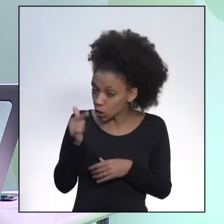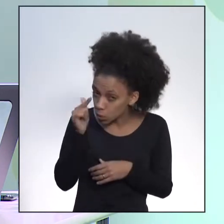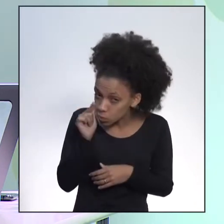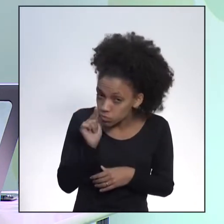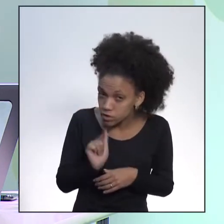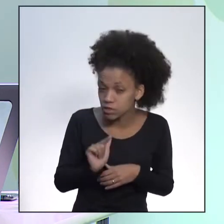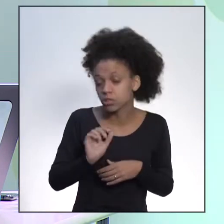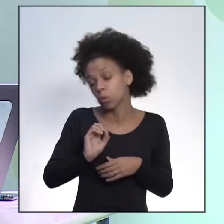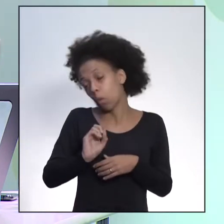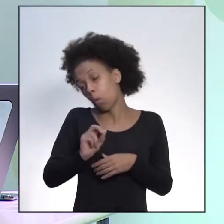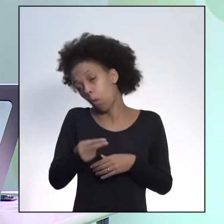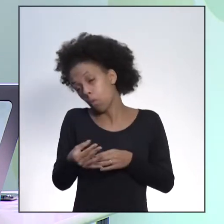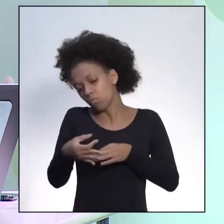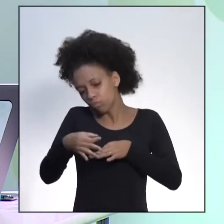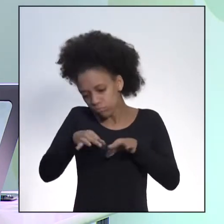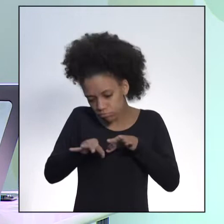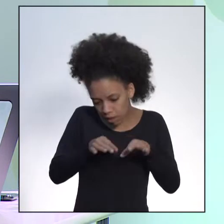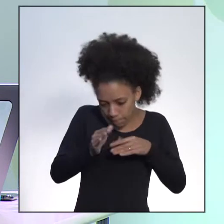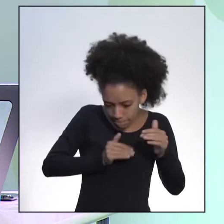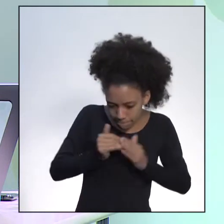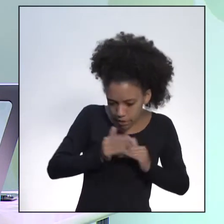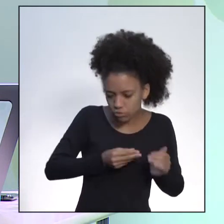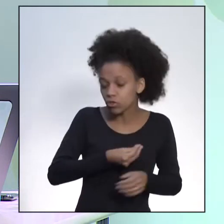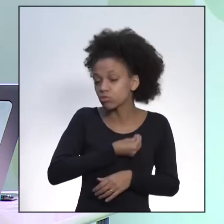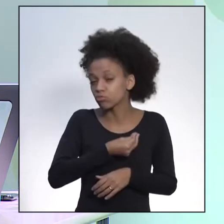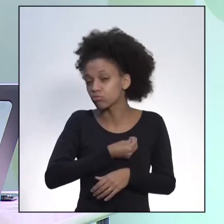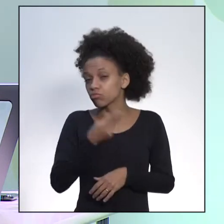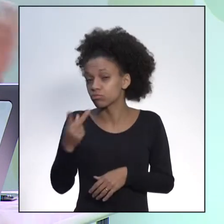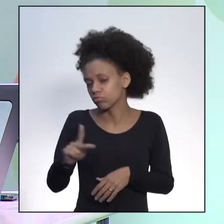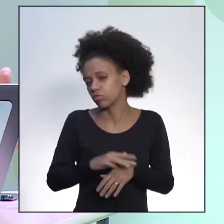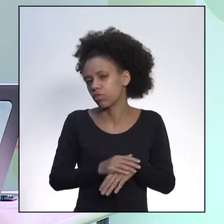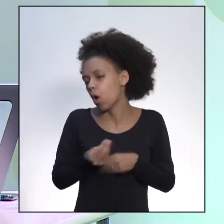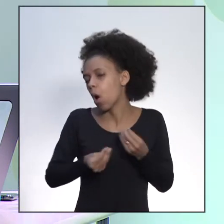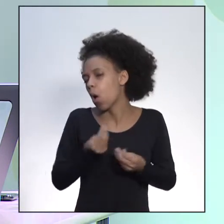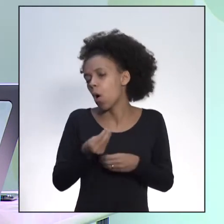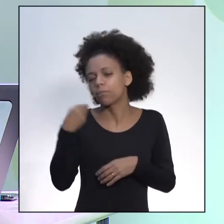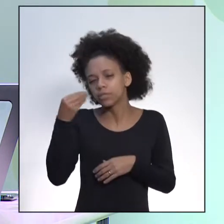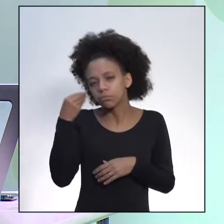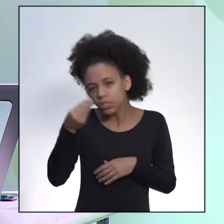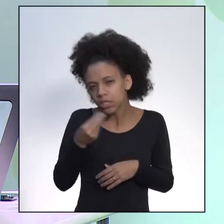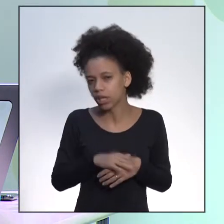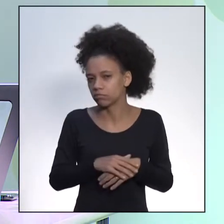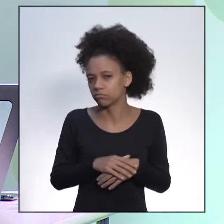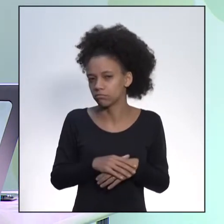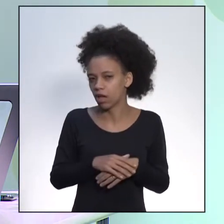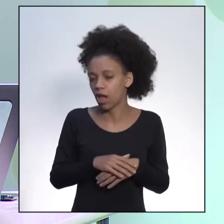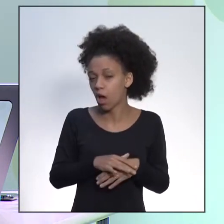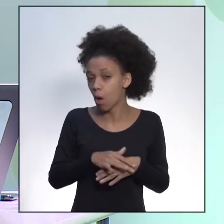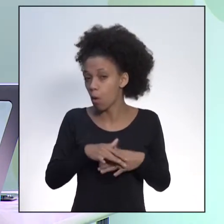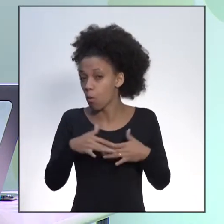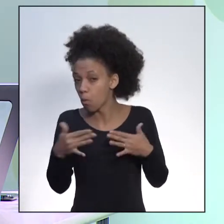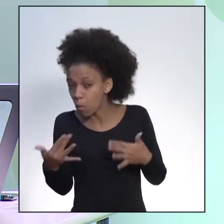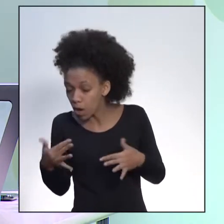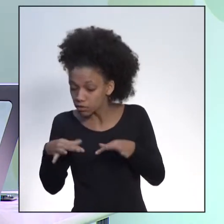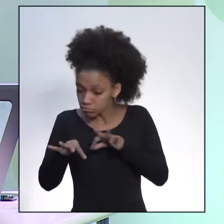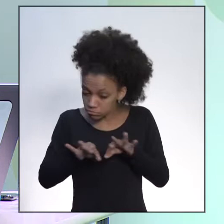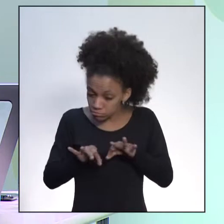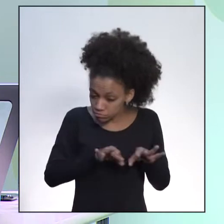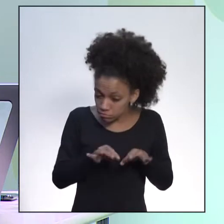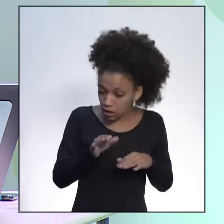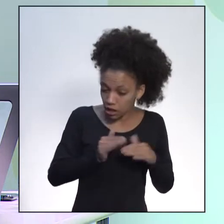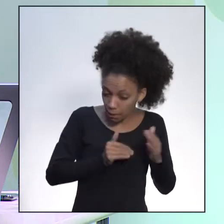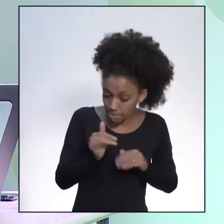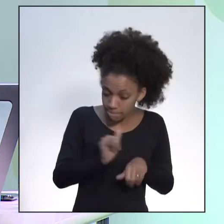tem lidado com isso na sua prática no dia a dia? Como que tem sido a sua experiência? Quais são os arranjos que você tem